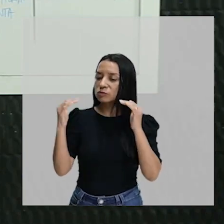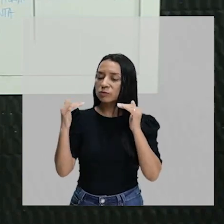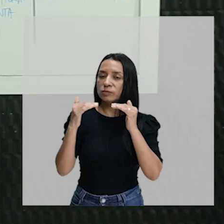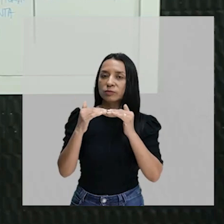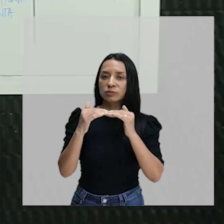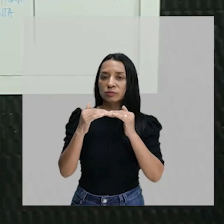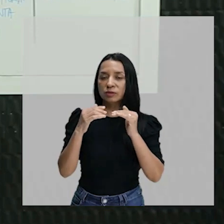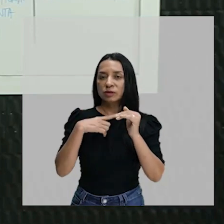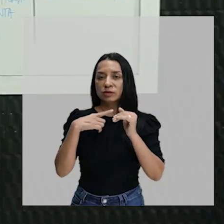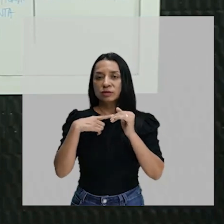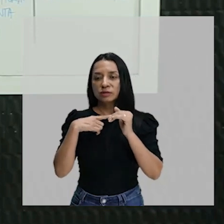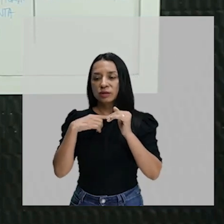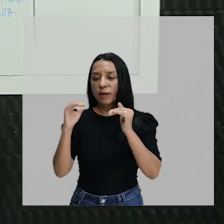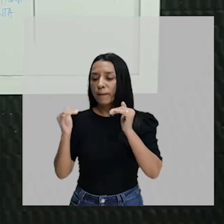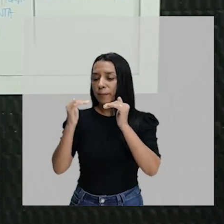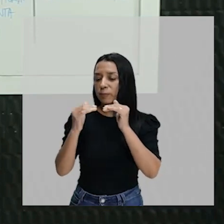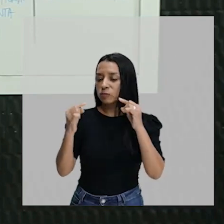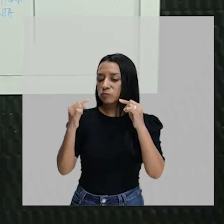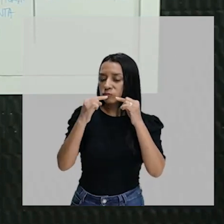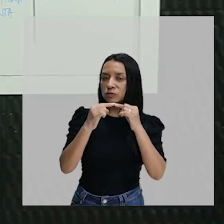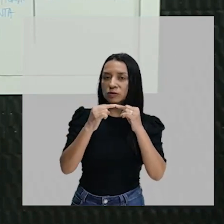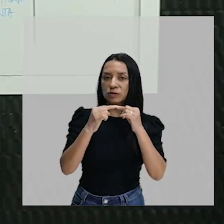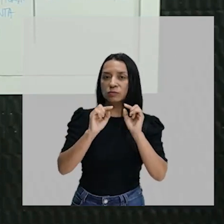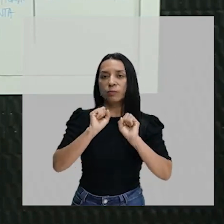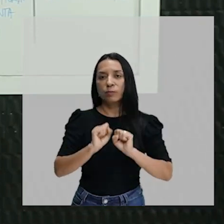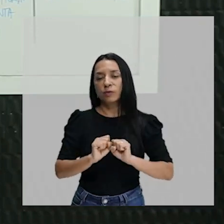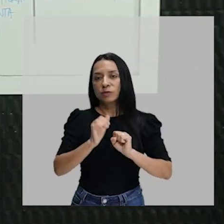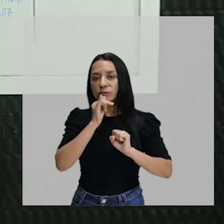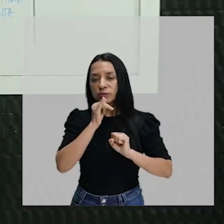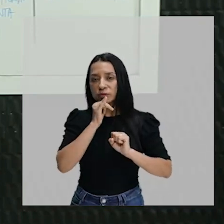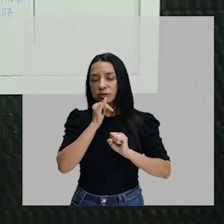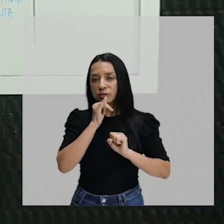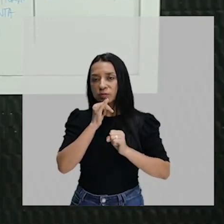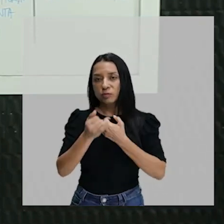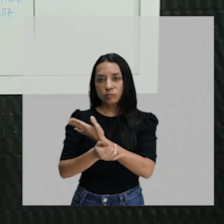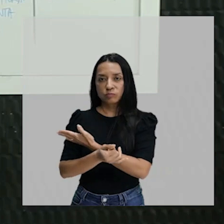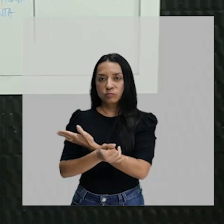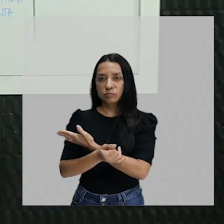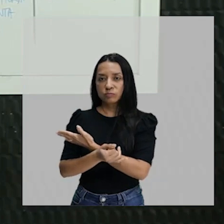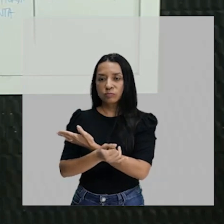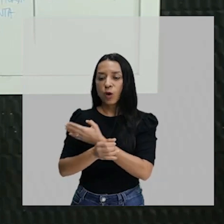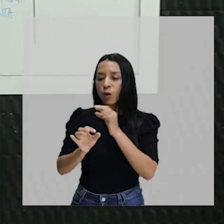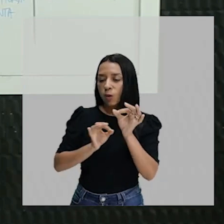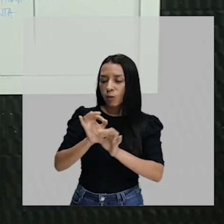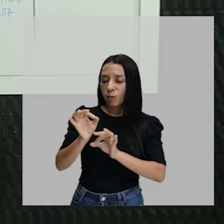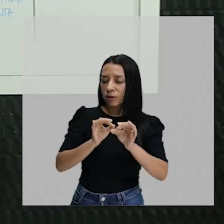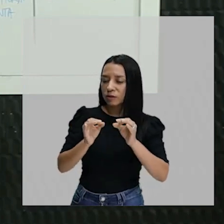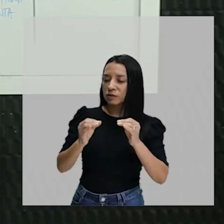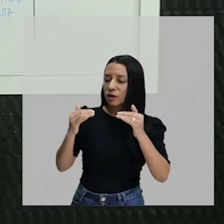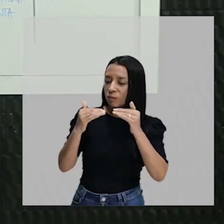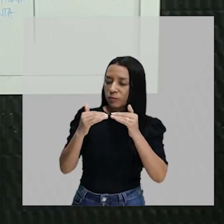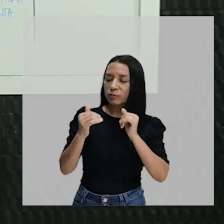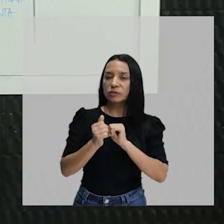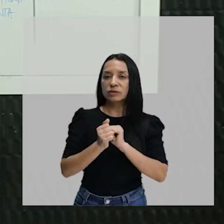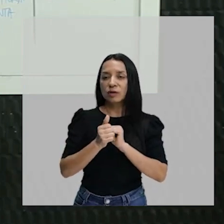elas geram proporções direta você pode do jeito que tá aqui mais uma proporção um para